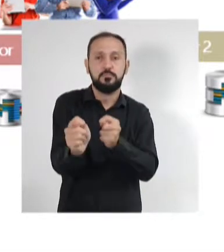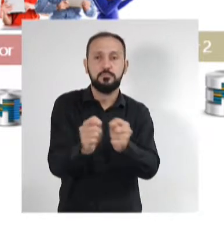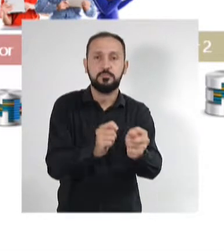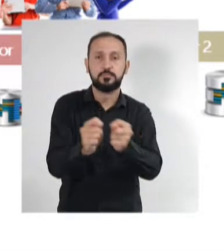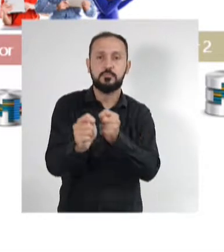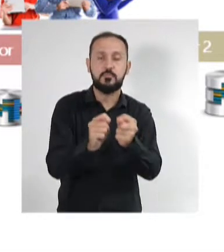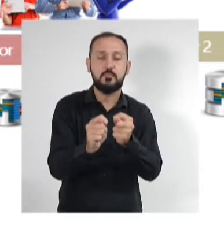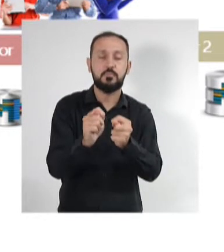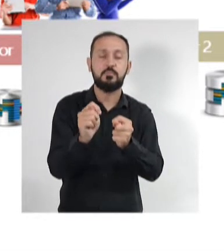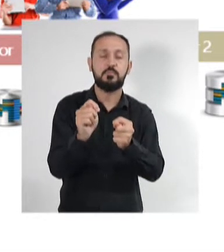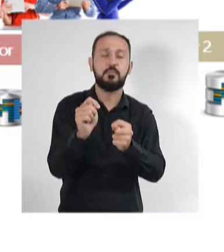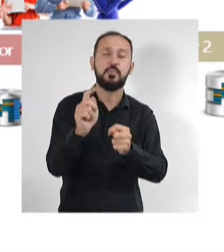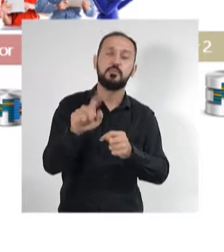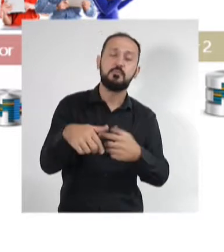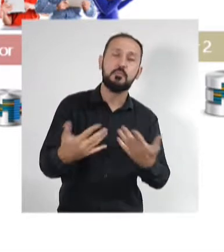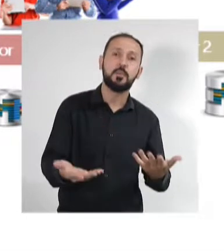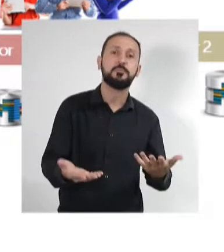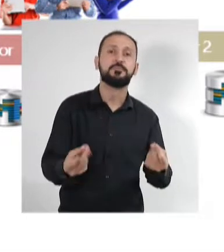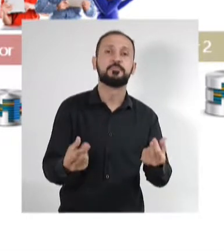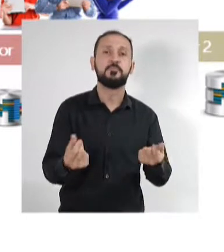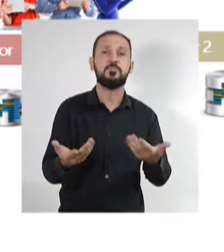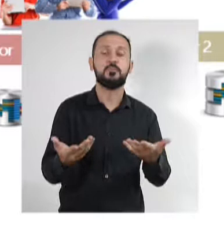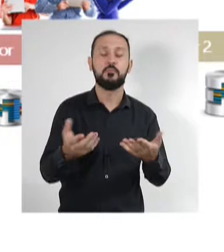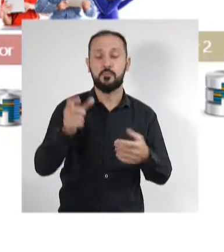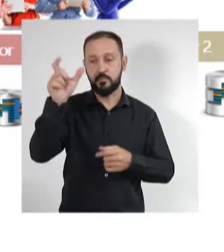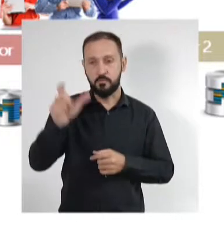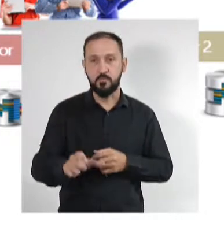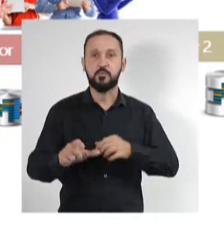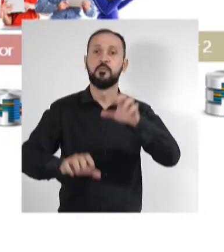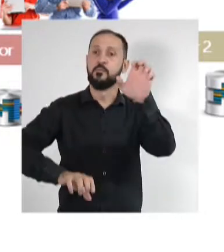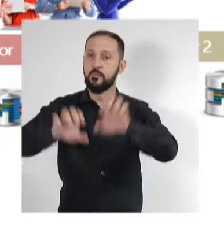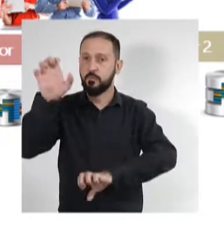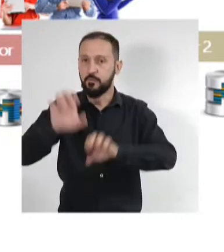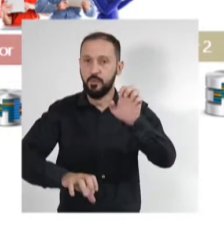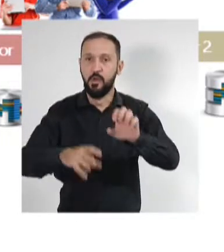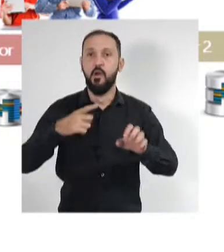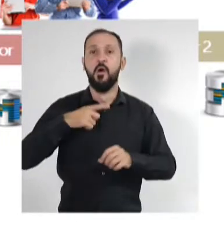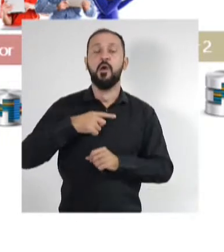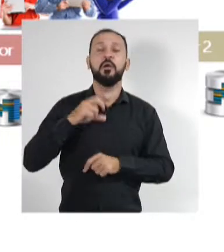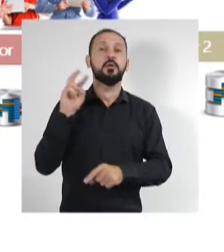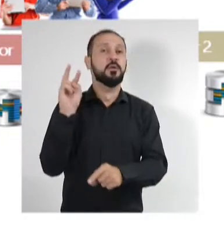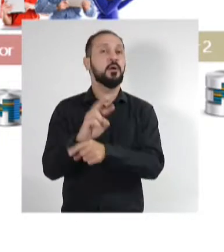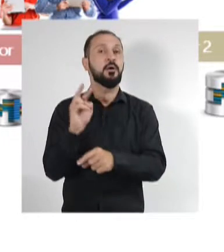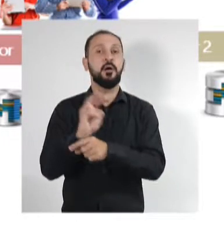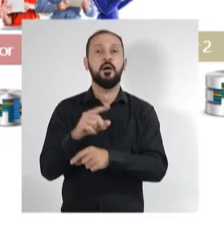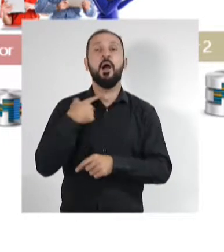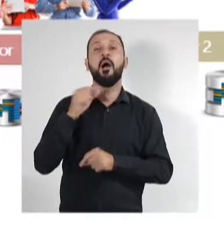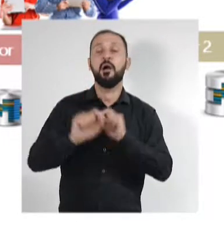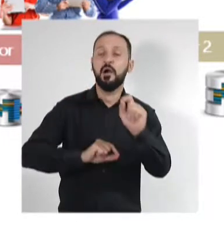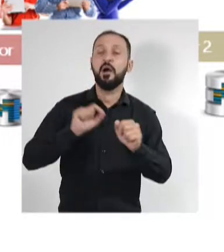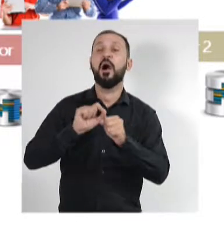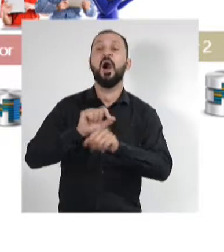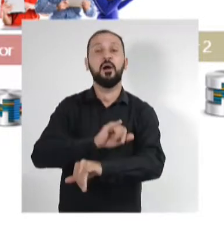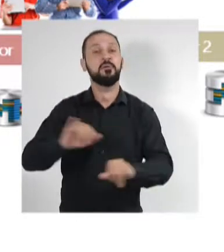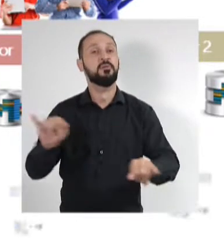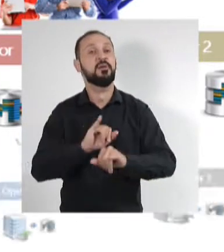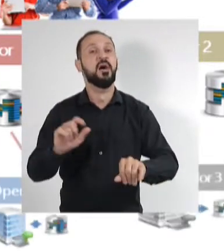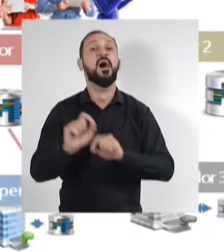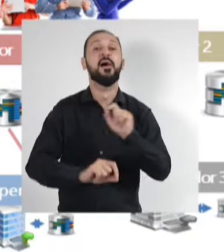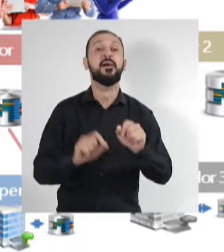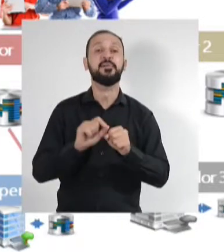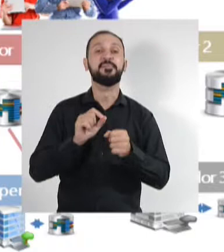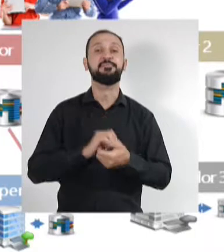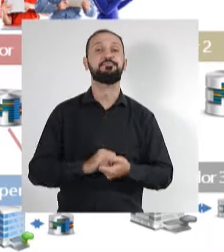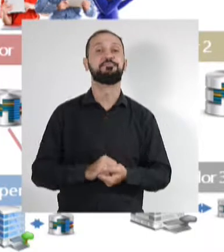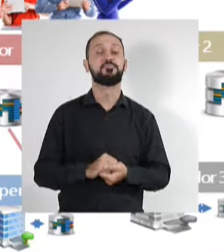basicamente a pessoa jurídica ou física que detém o controle, a autoridade de dizer o que vai fazer com os dados, o que deve ser